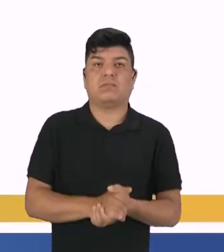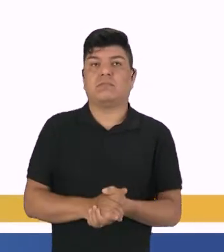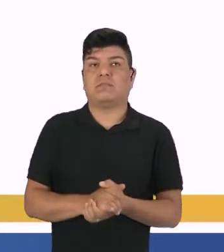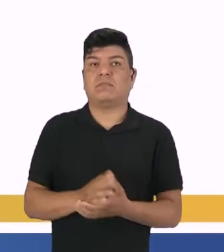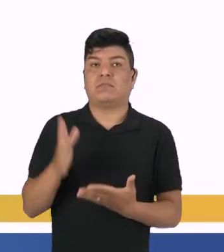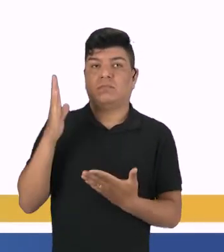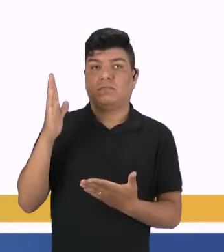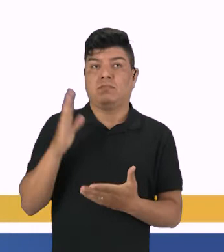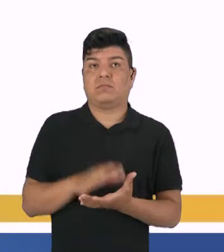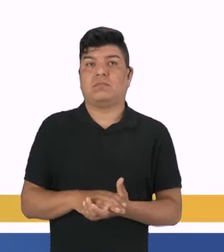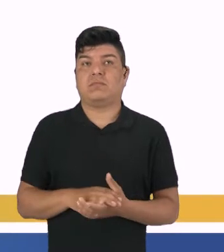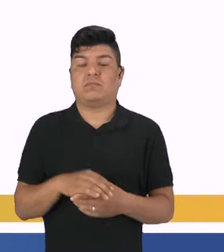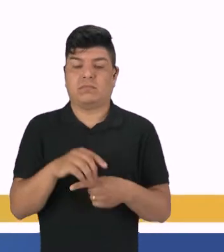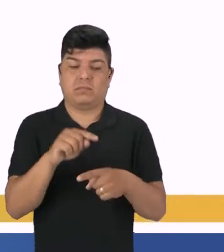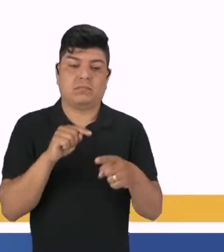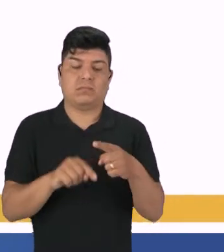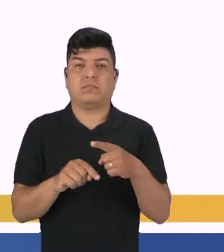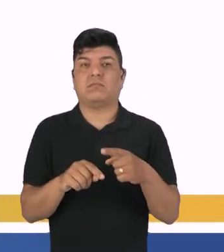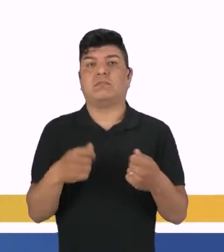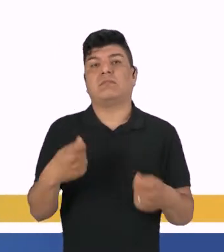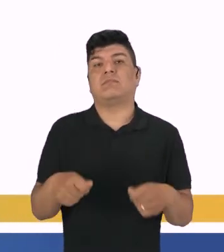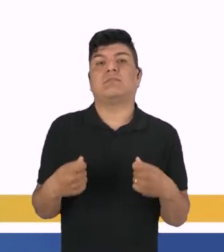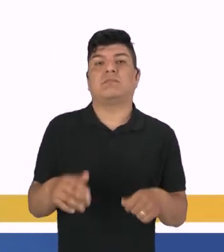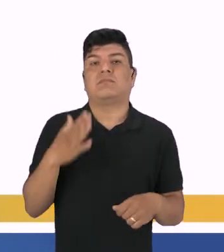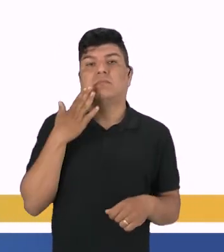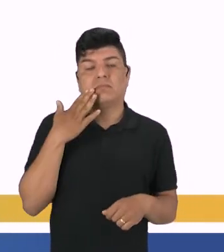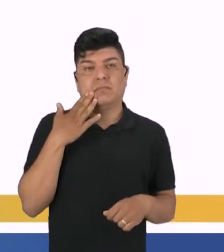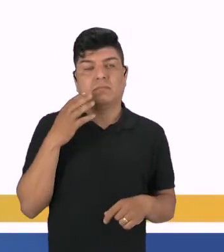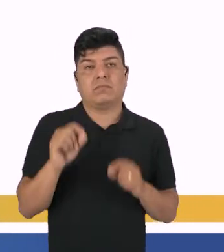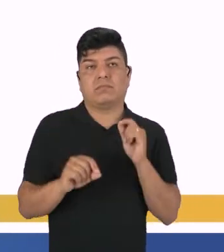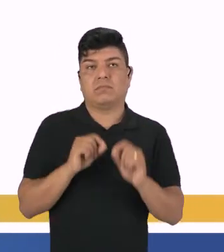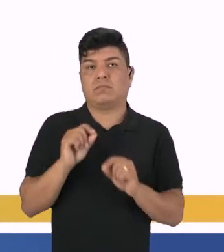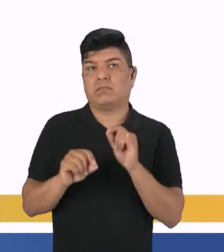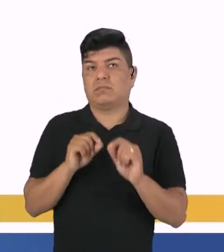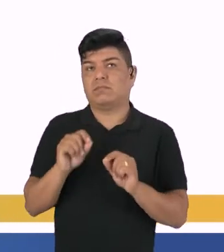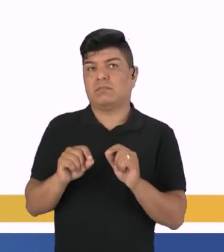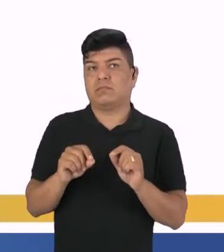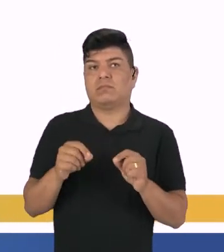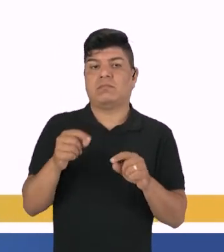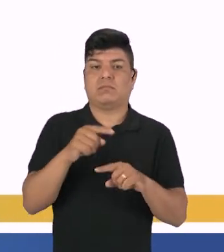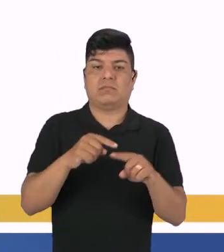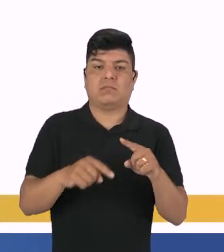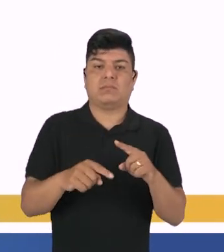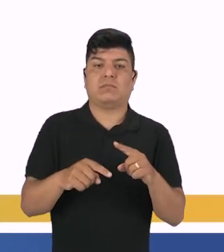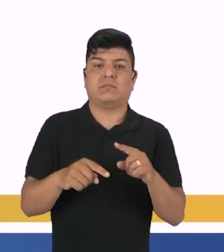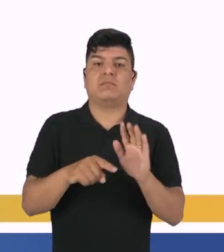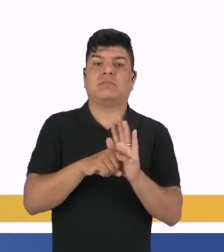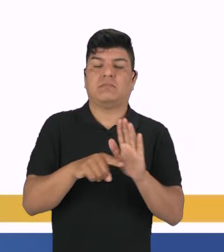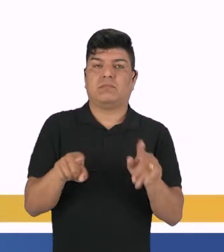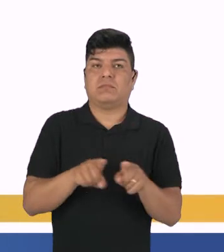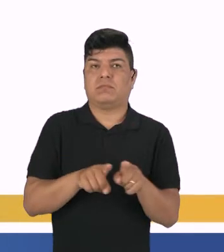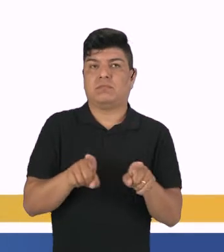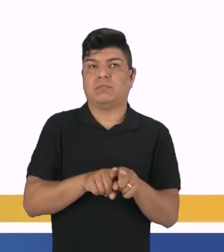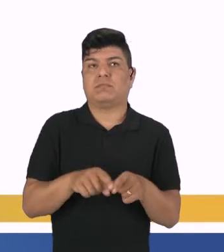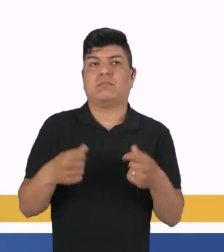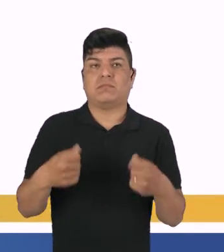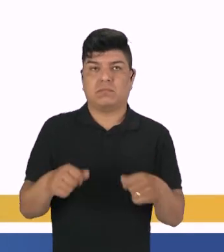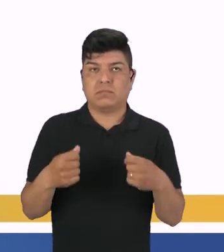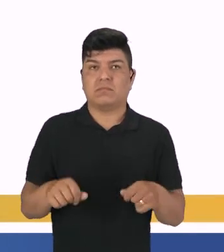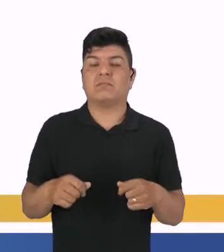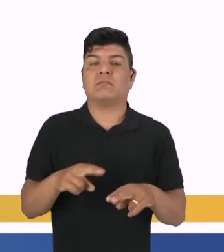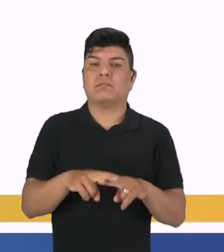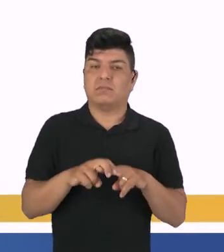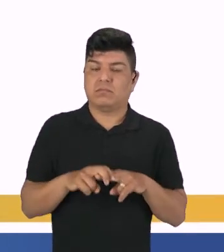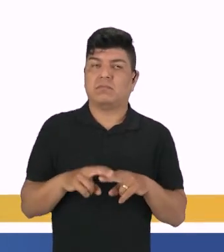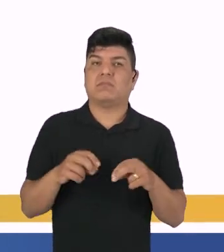nessa operação de divisão, eu preciso saber multiplicar e eu preciso subtrair, né? Por isso que eu preciso das